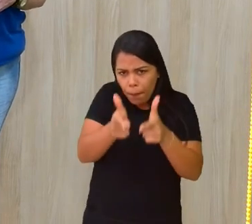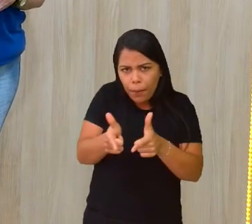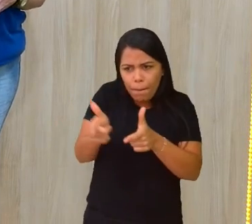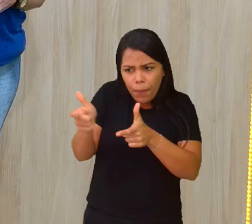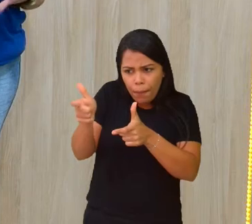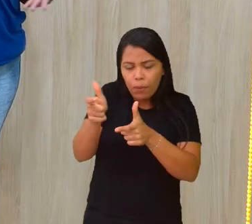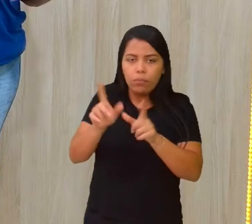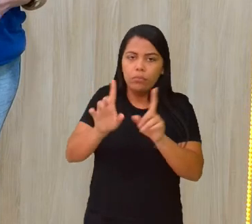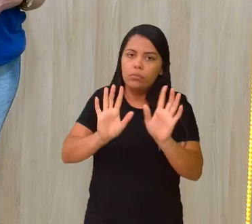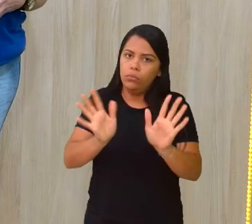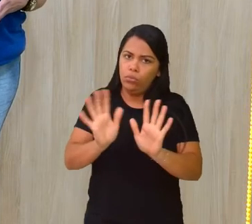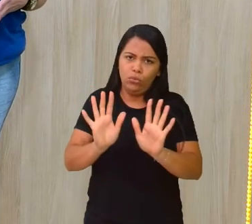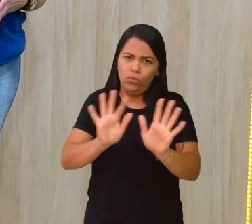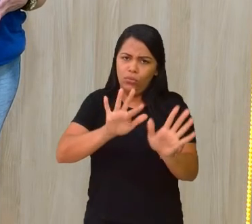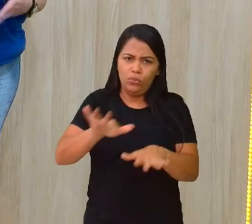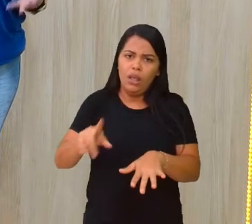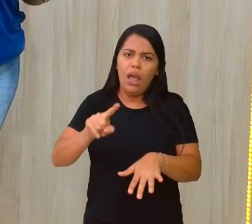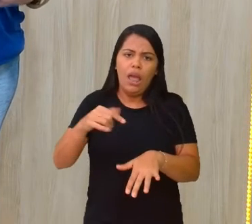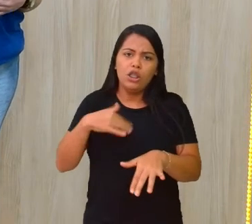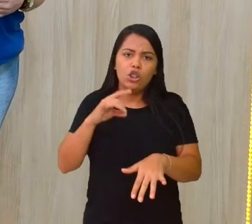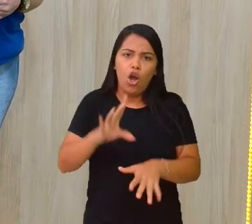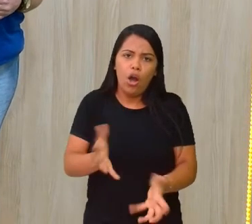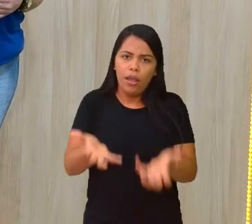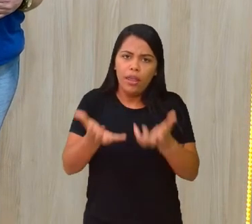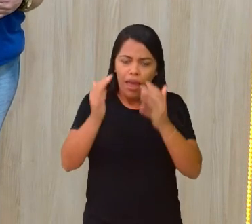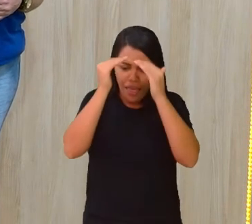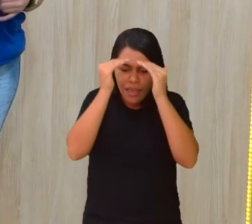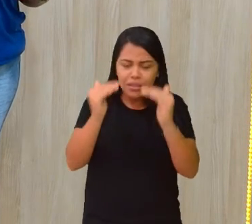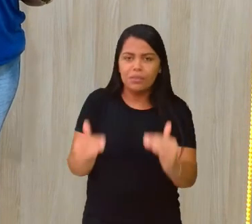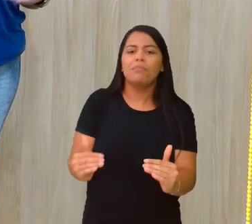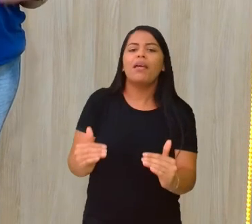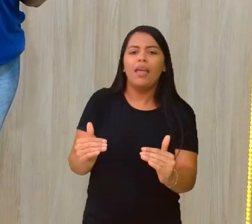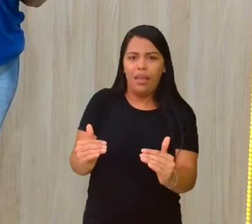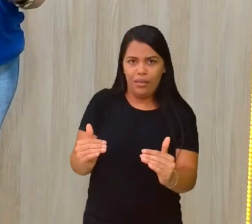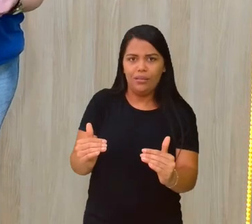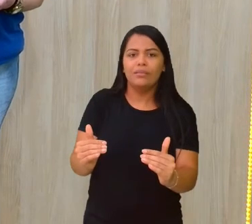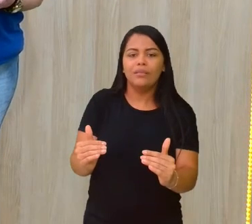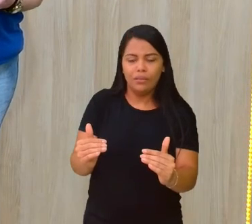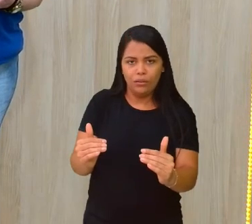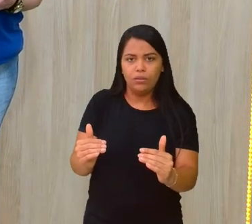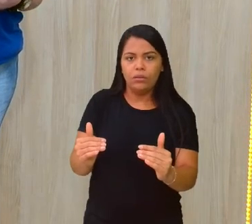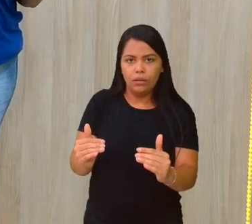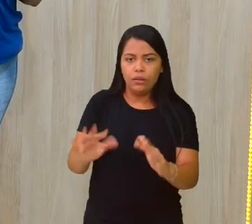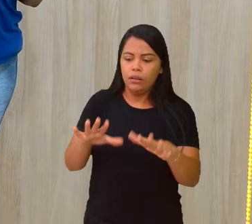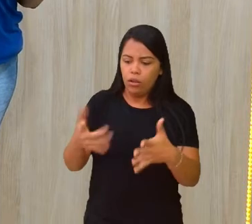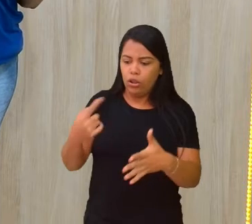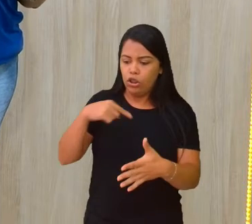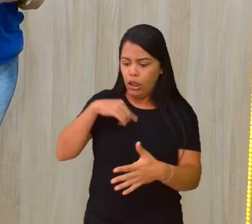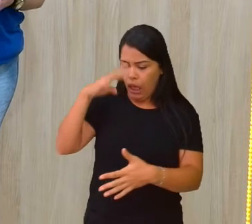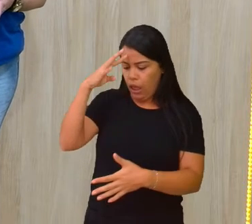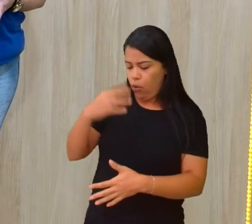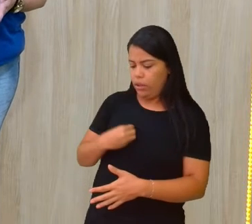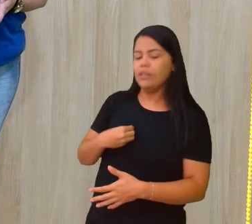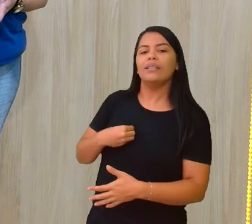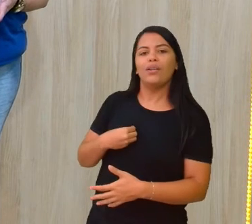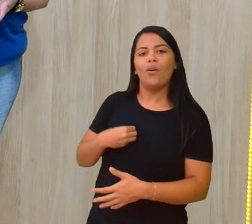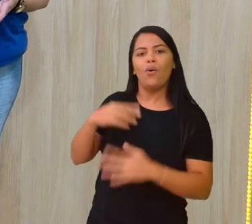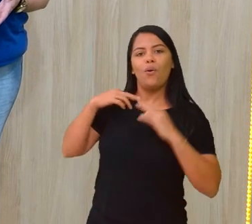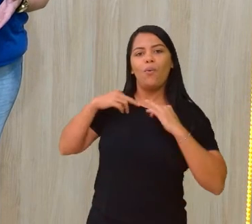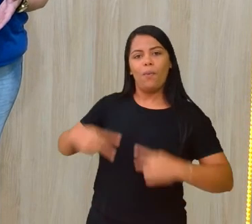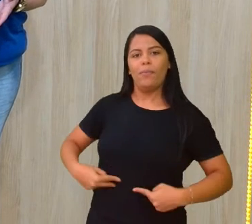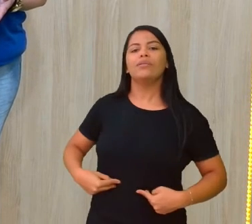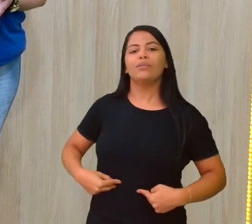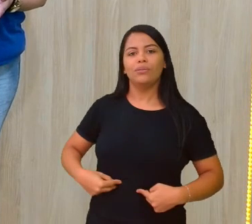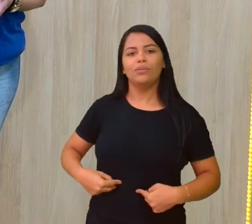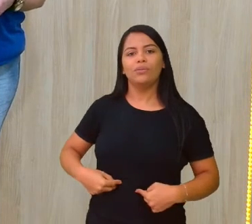ser respeitado, porque todos nós merecemos, enquanto seres humanos, termos o reconhecimento e sermos respeitados por isso, tá